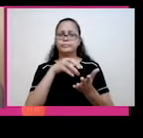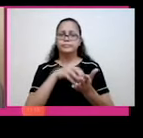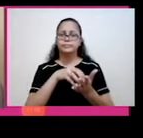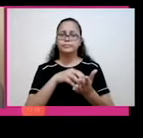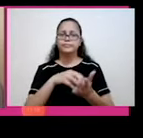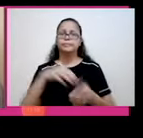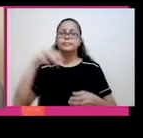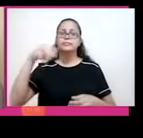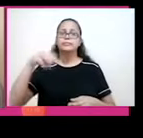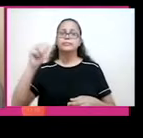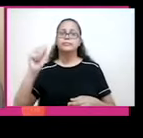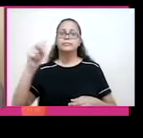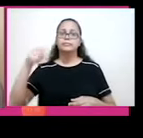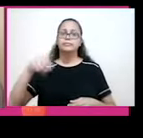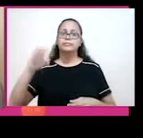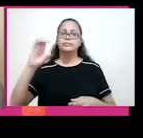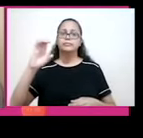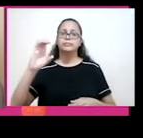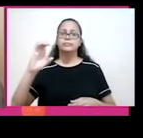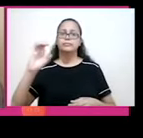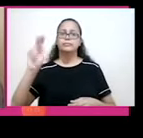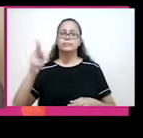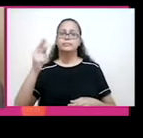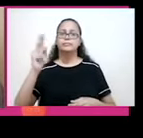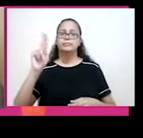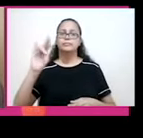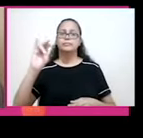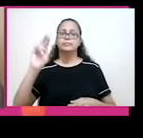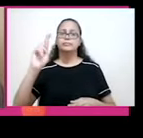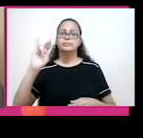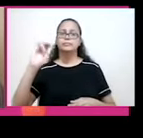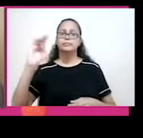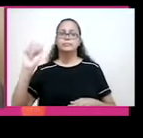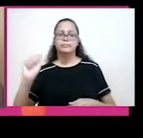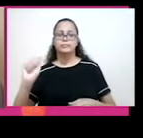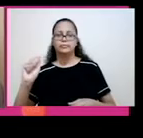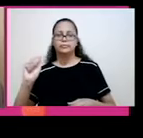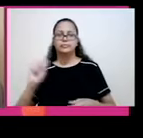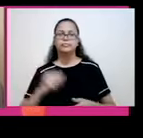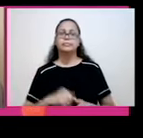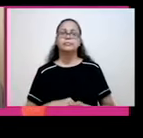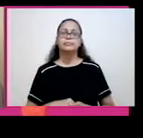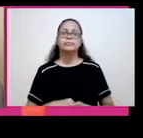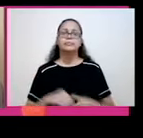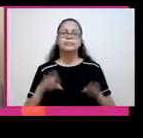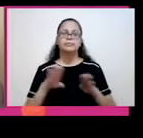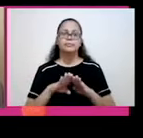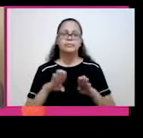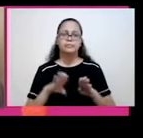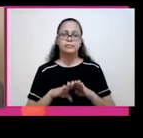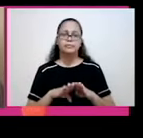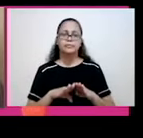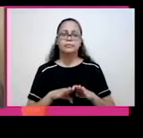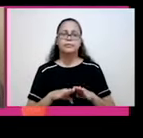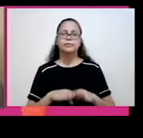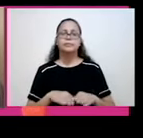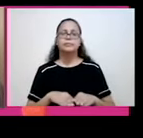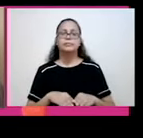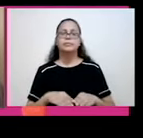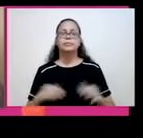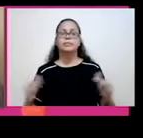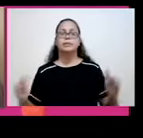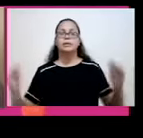da Manchúria, com destaque para Pequim, e no Vale do Rio Azul, nas cidades aqui de Nanquim, Xangai e Wuhan. E no sul-sudeste, em